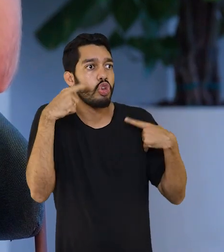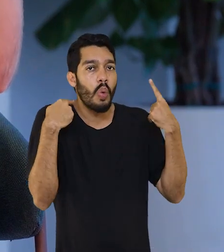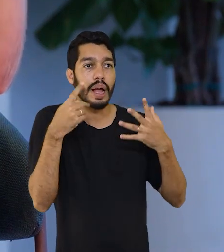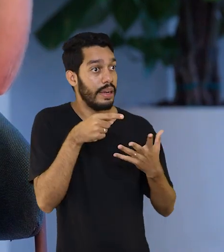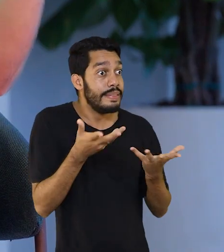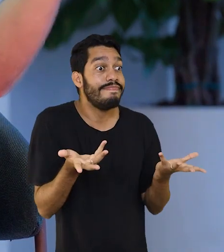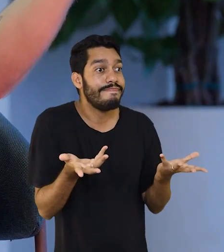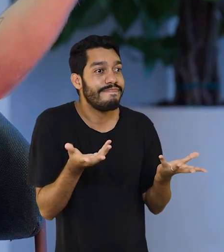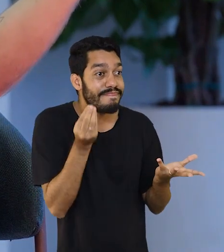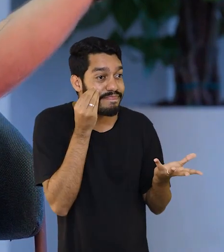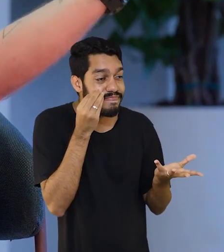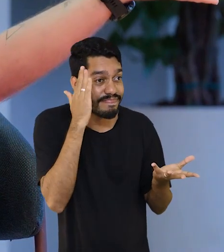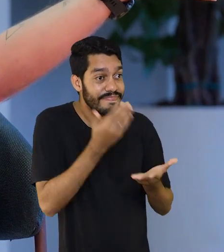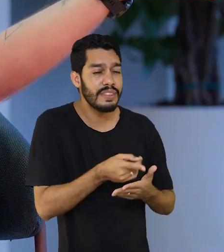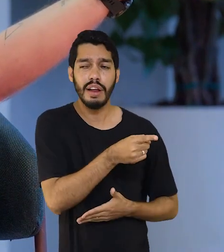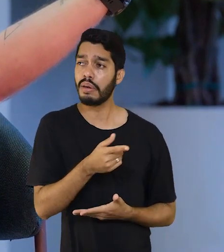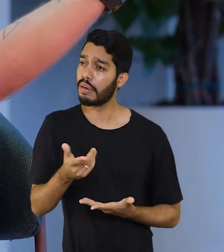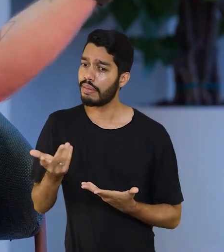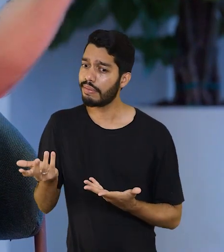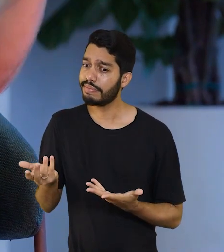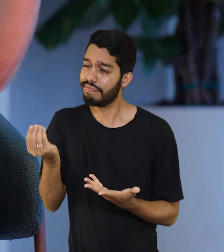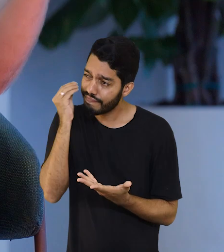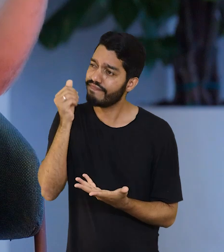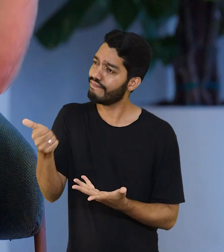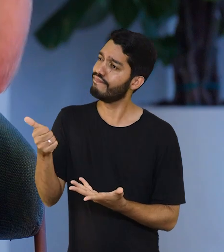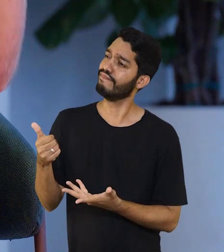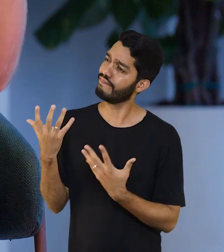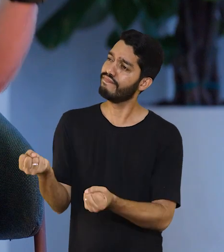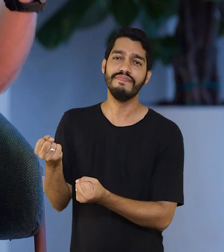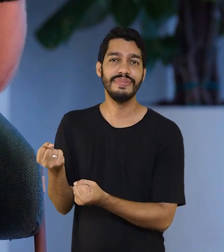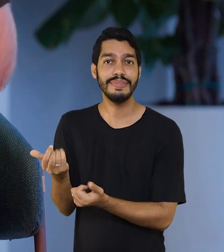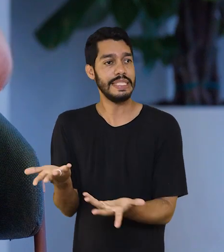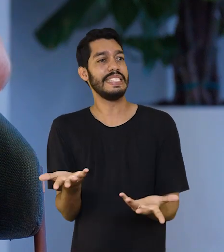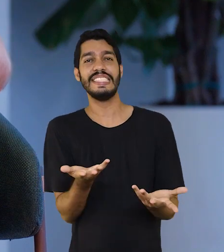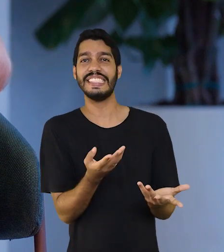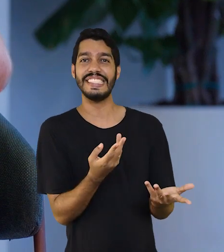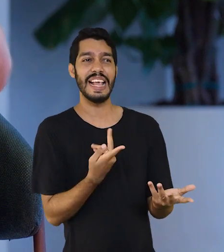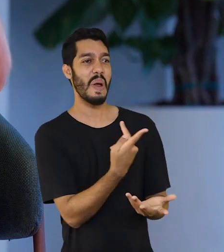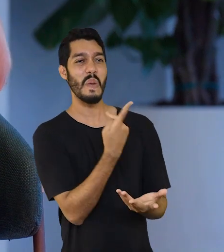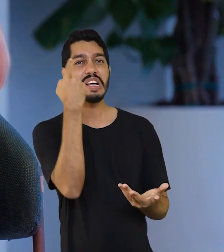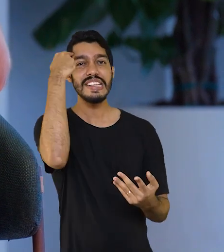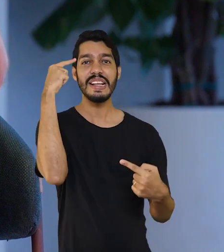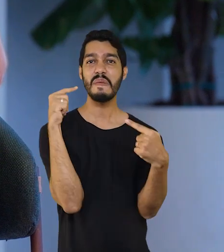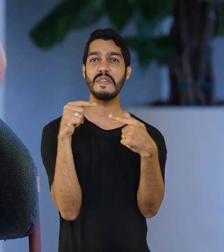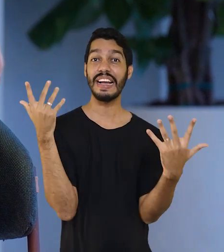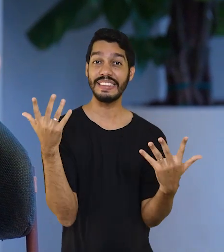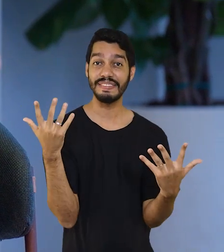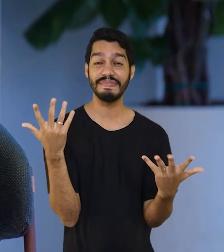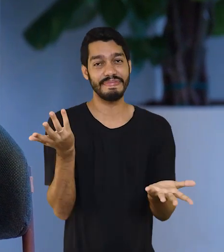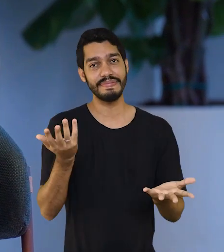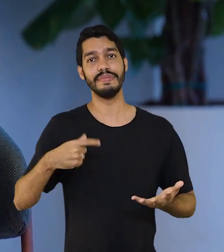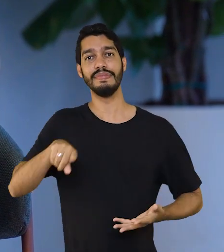cara, vamos testar. E aí entra um ponto muito importante, que é você ser obcecado por fazer